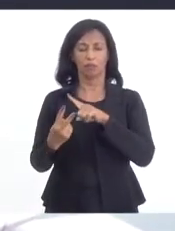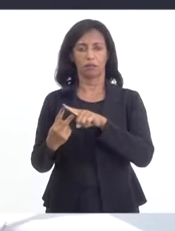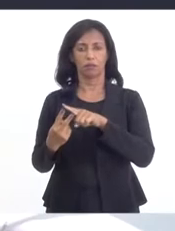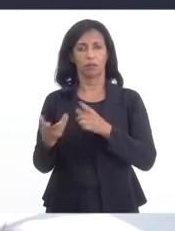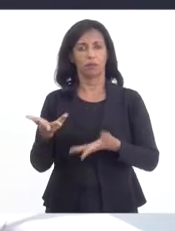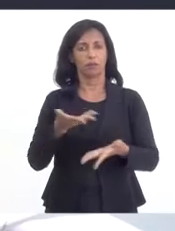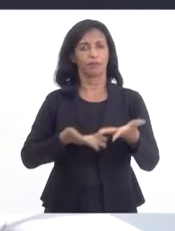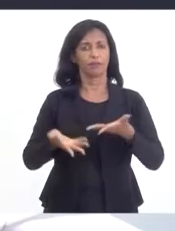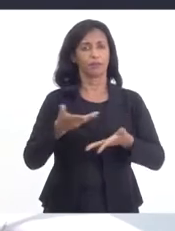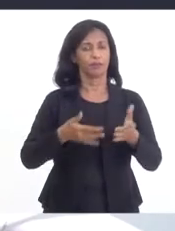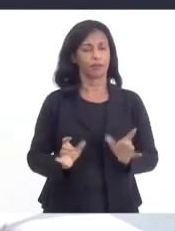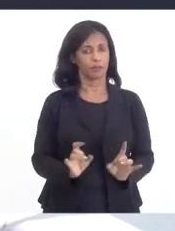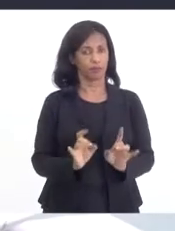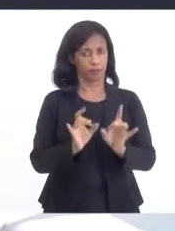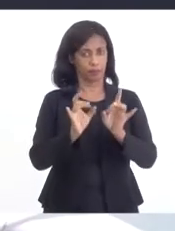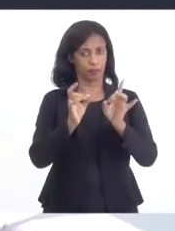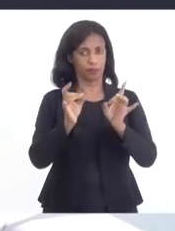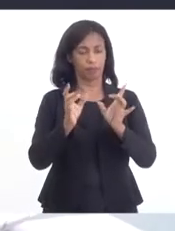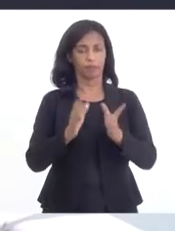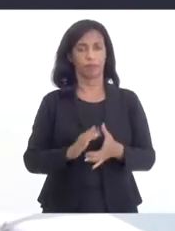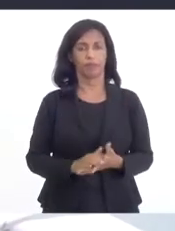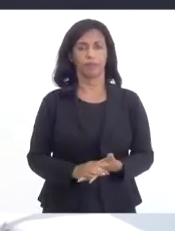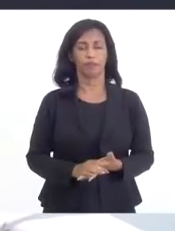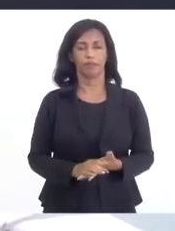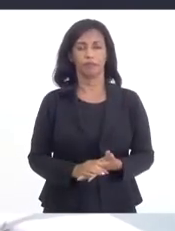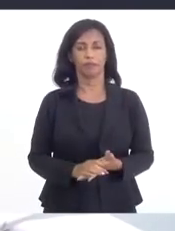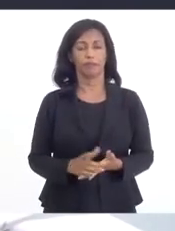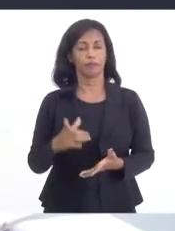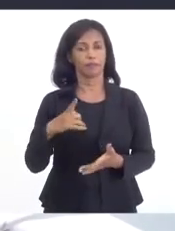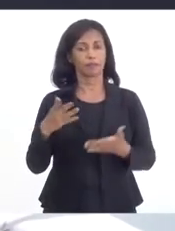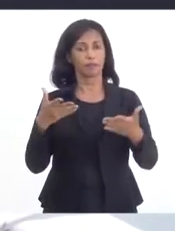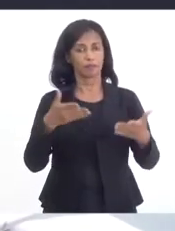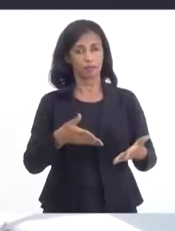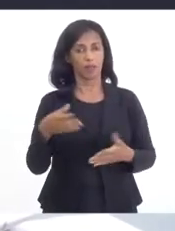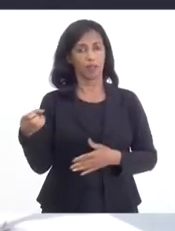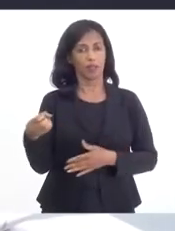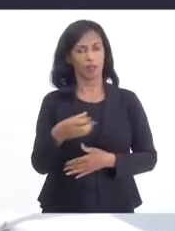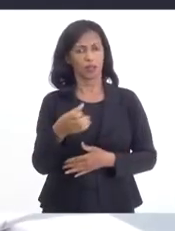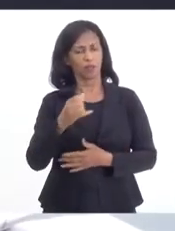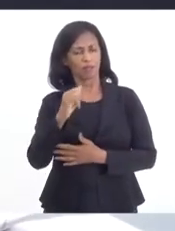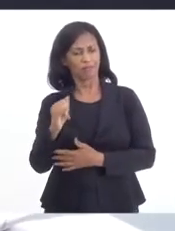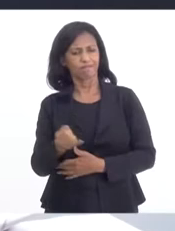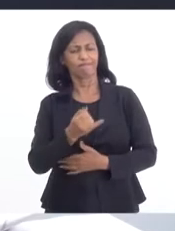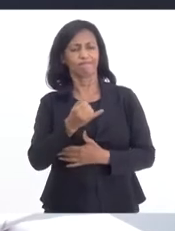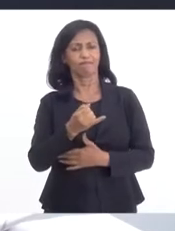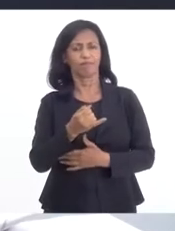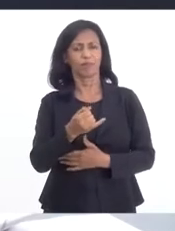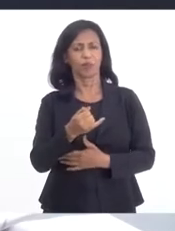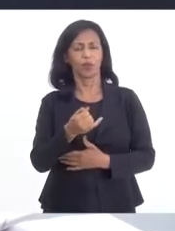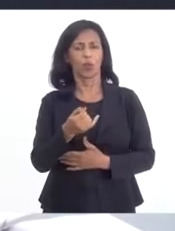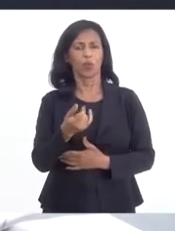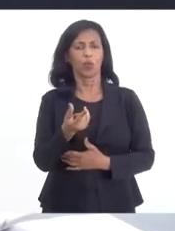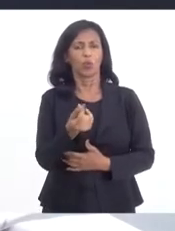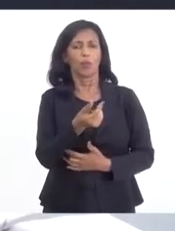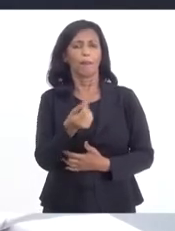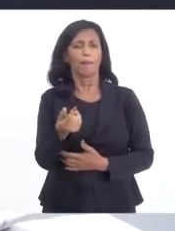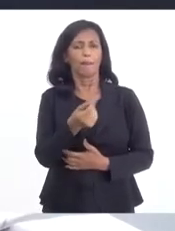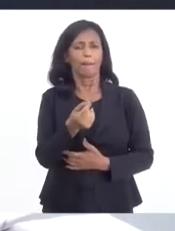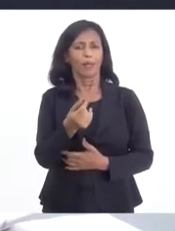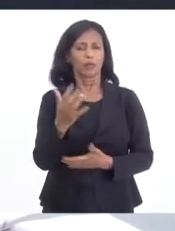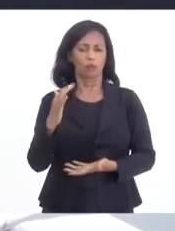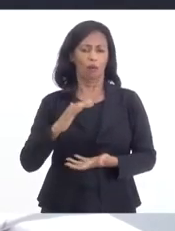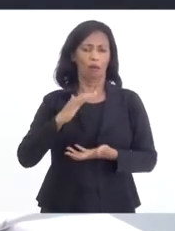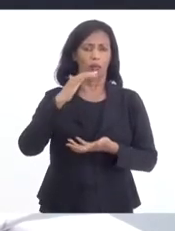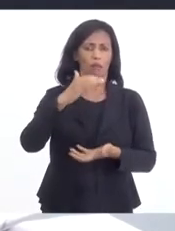ROET Participação Especial, também em função das novas possibilidades do preço médio do barril do